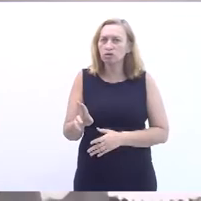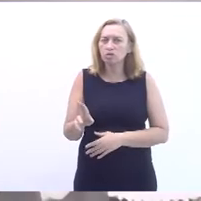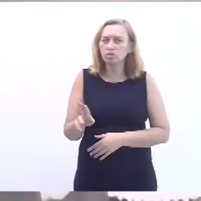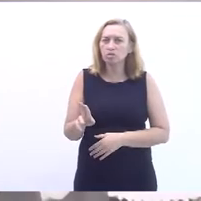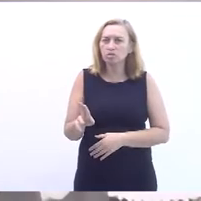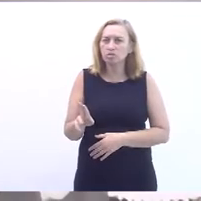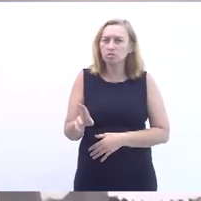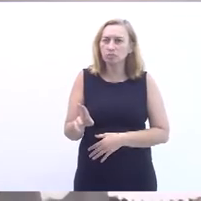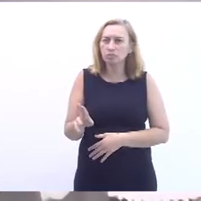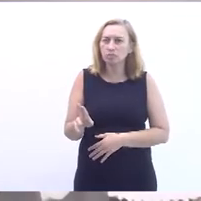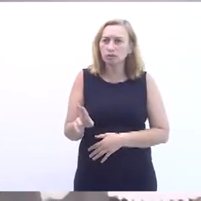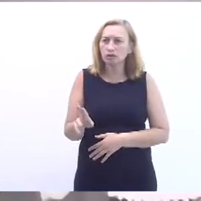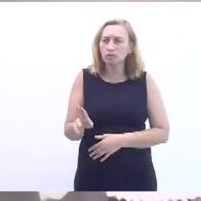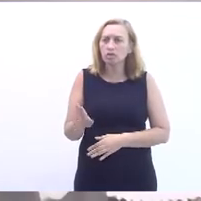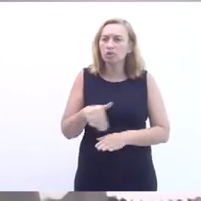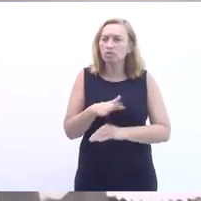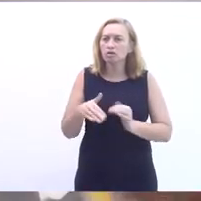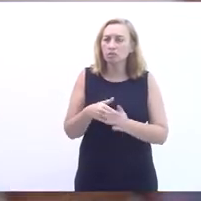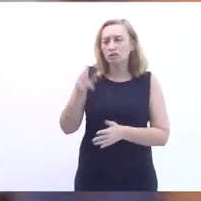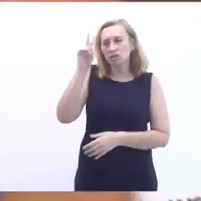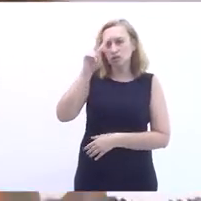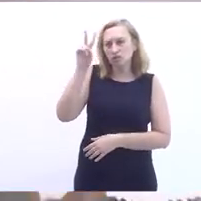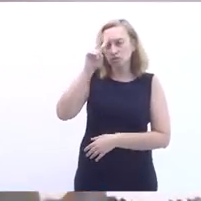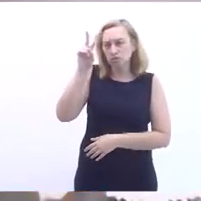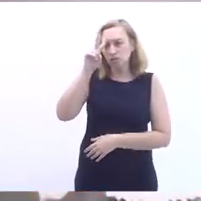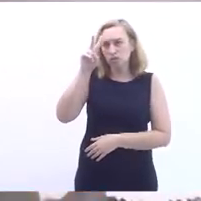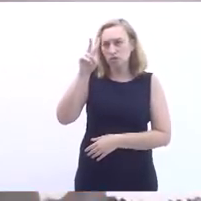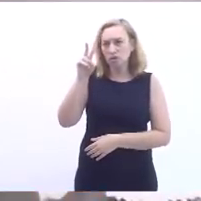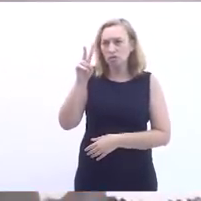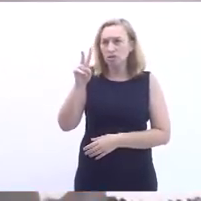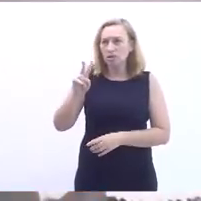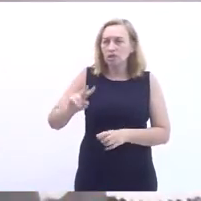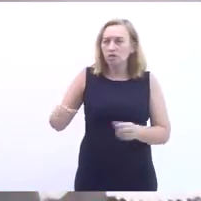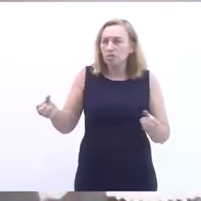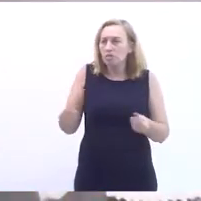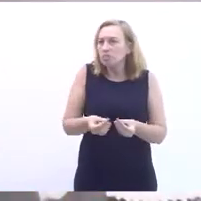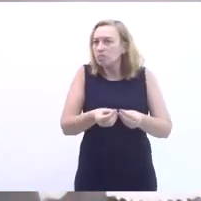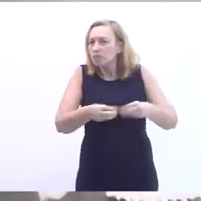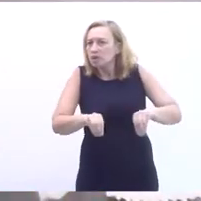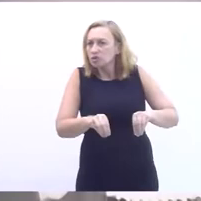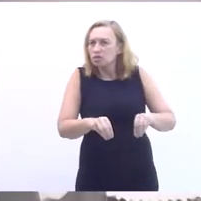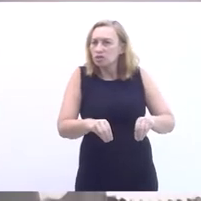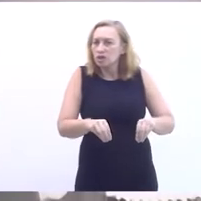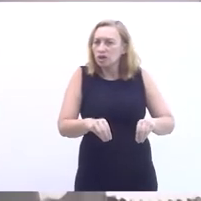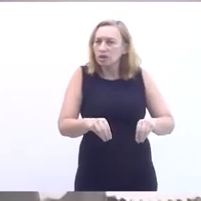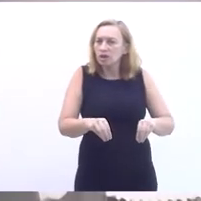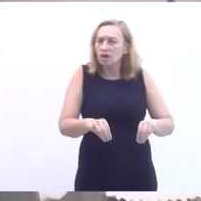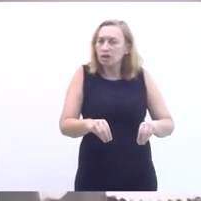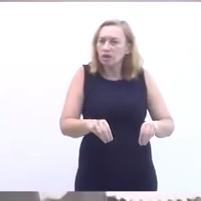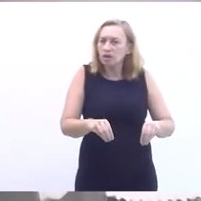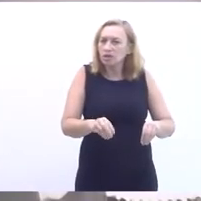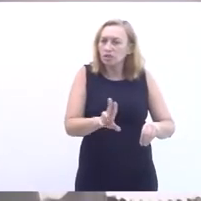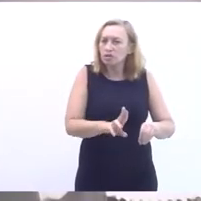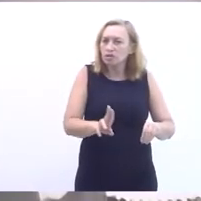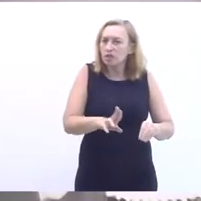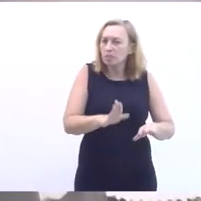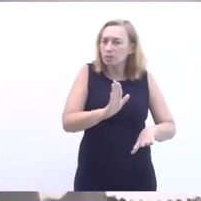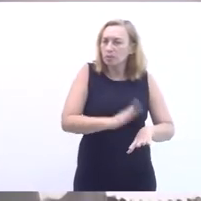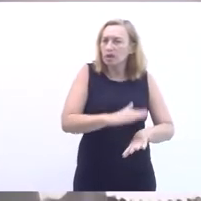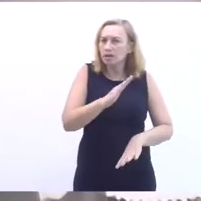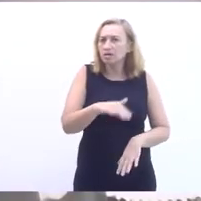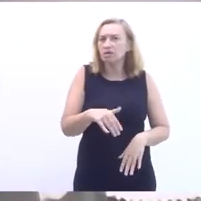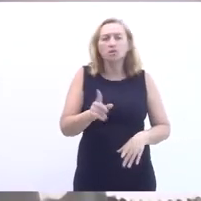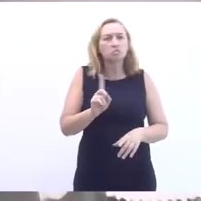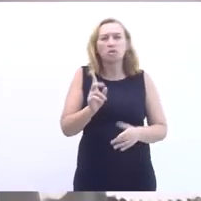aumento então toda aquela história que a legalização levaria a uma explosão do uso não aconteceu